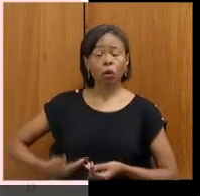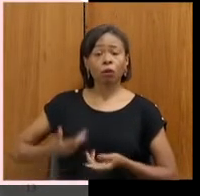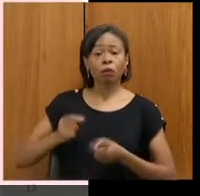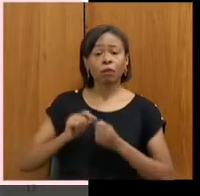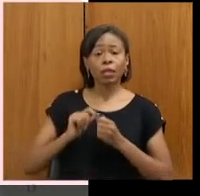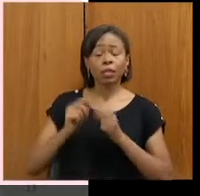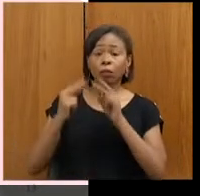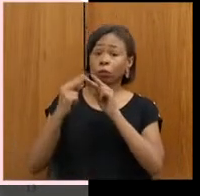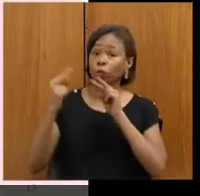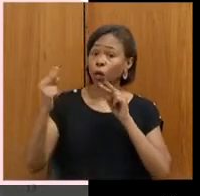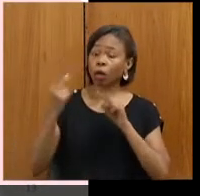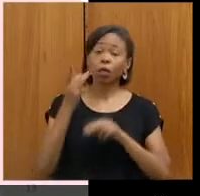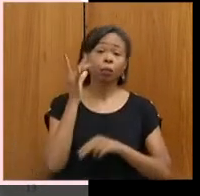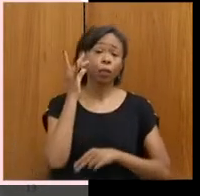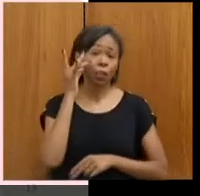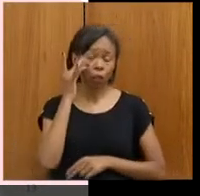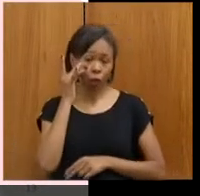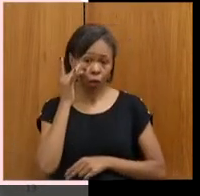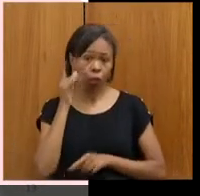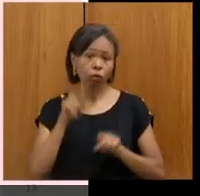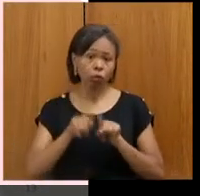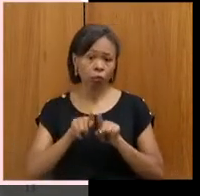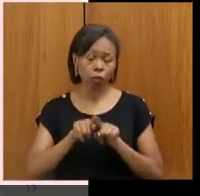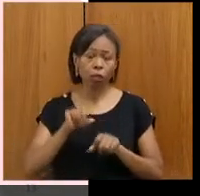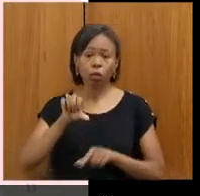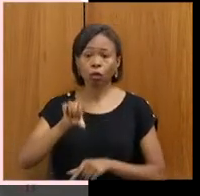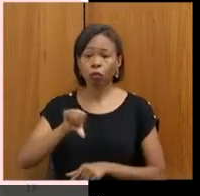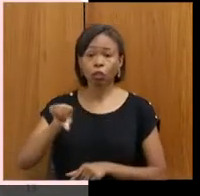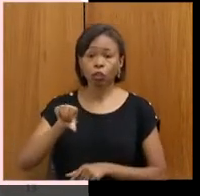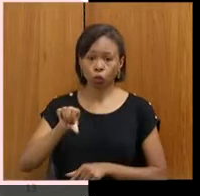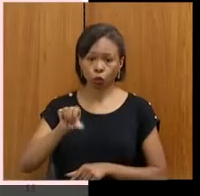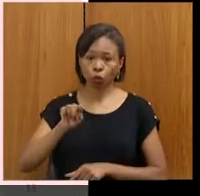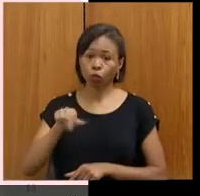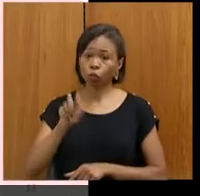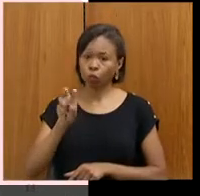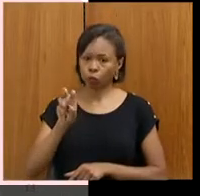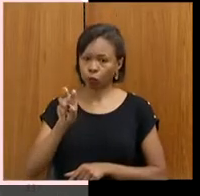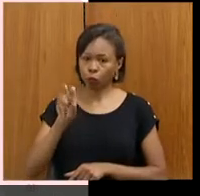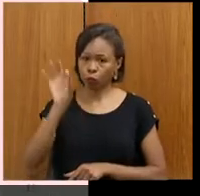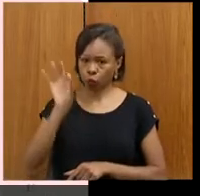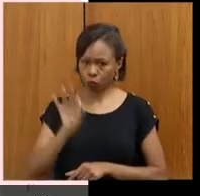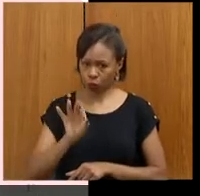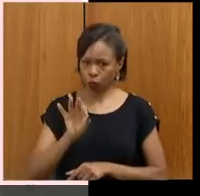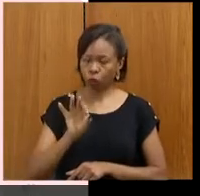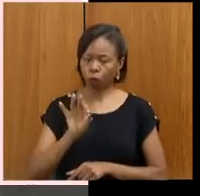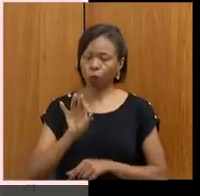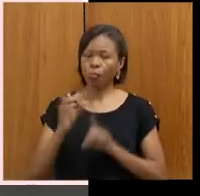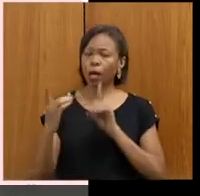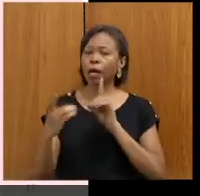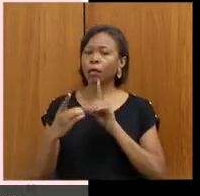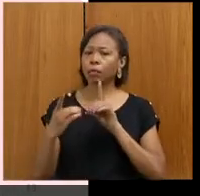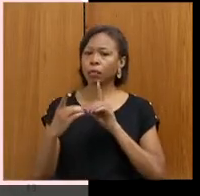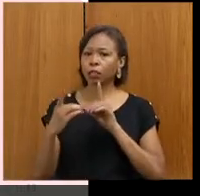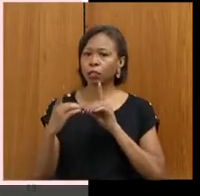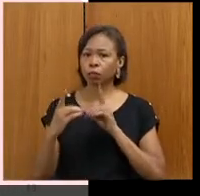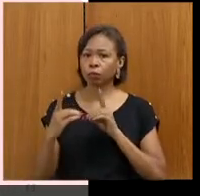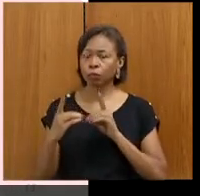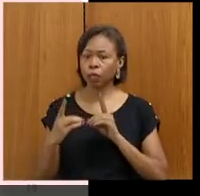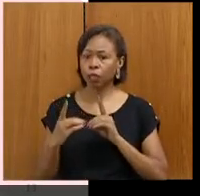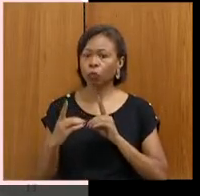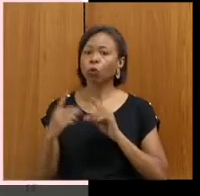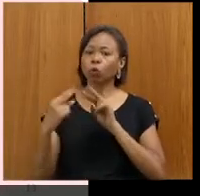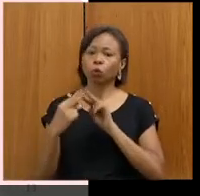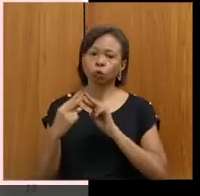virtual ou seja 99.5 por cento dos atendimentos foram realizados por realizar foram realizados com base